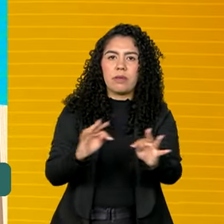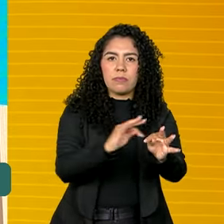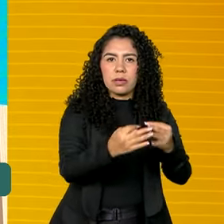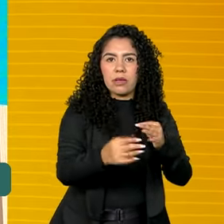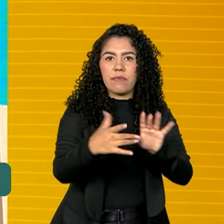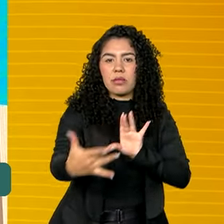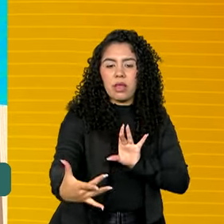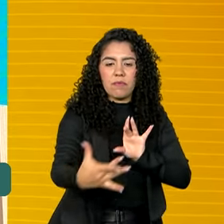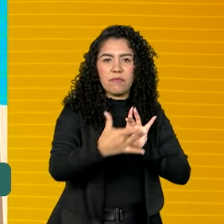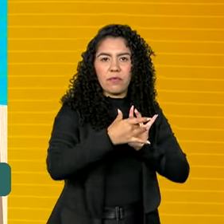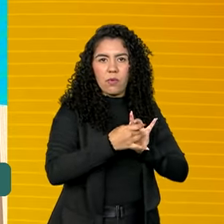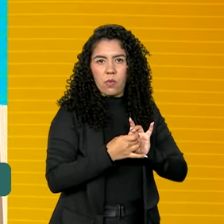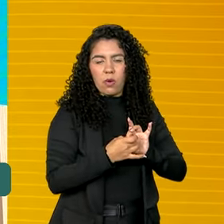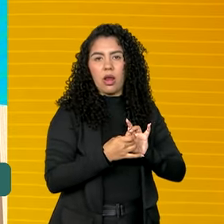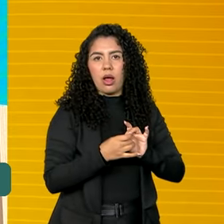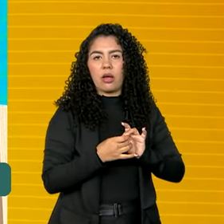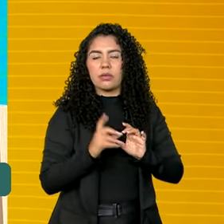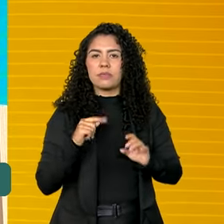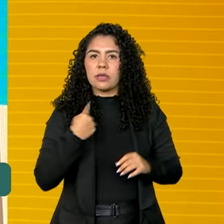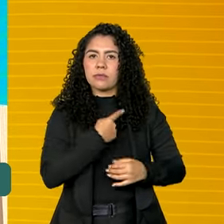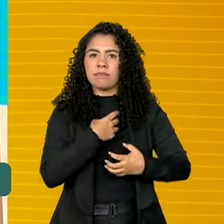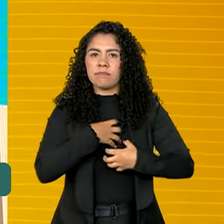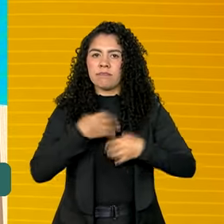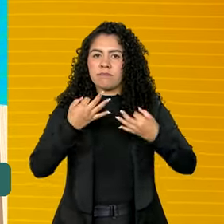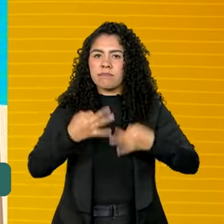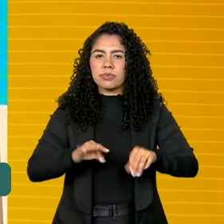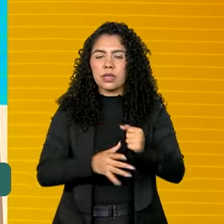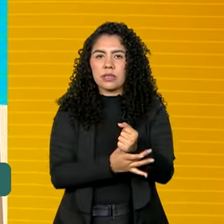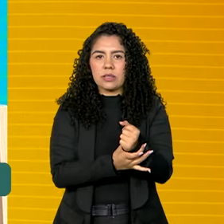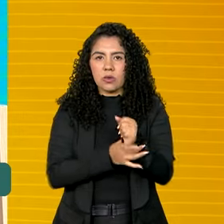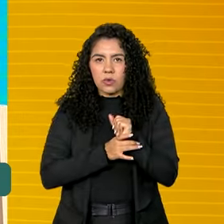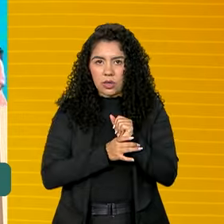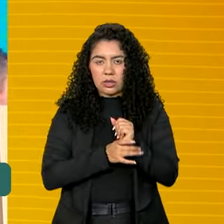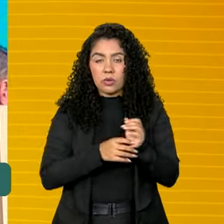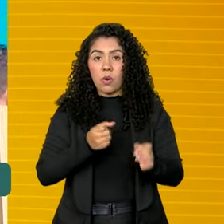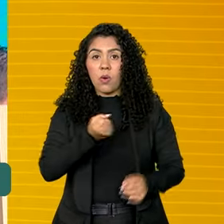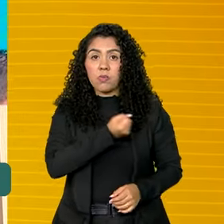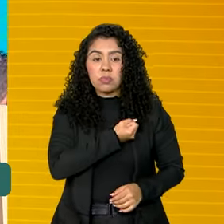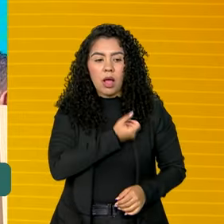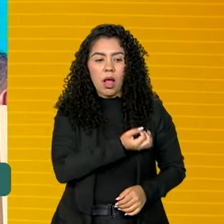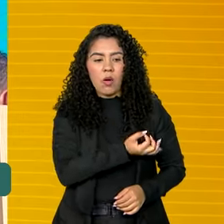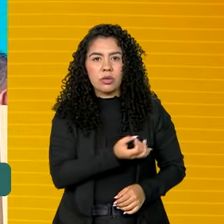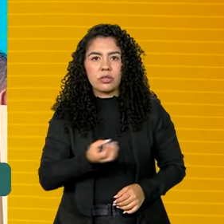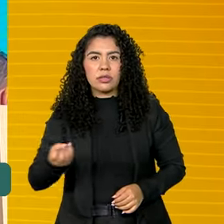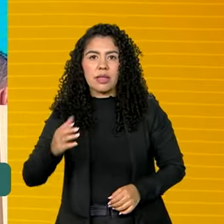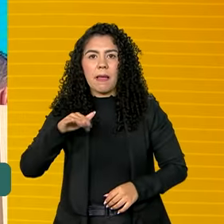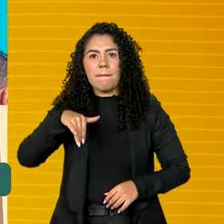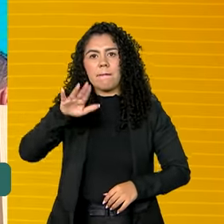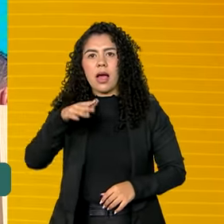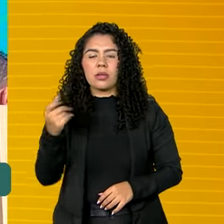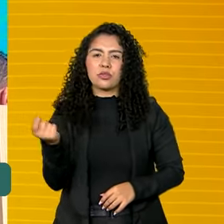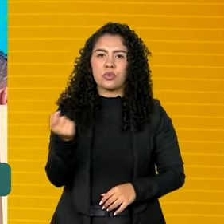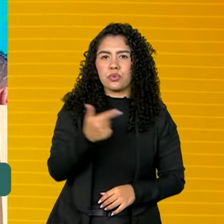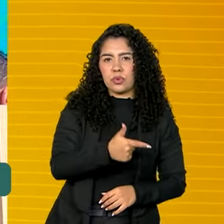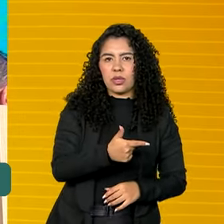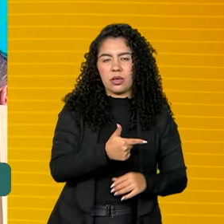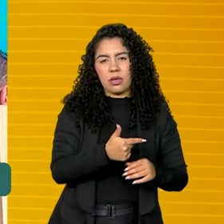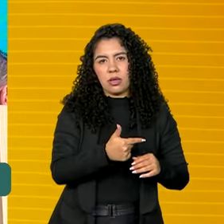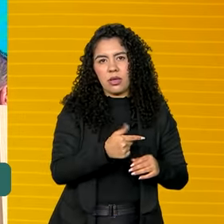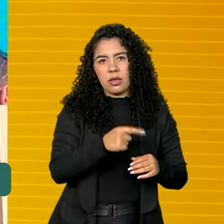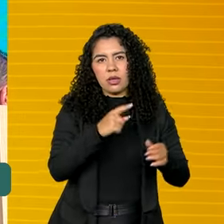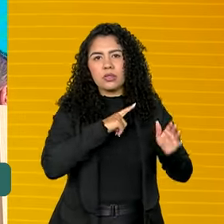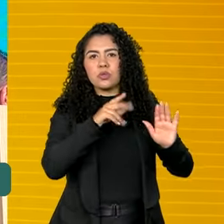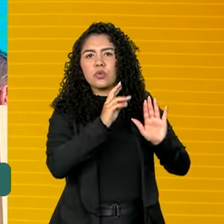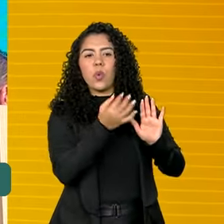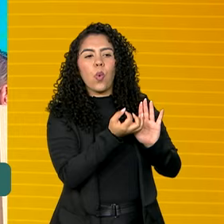habitacionais, porque nós temos segurança que a quantidade neste município será superior a esses números que a gente está nos referindo